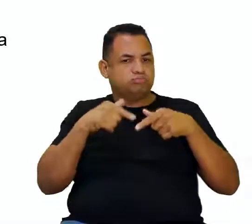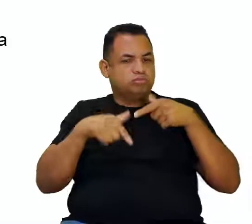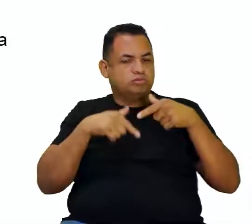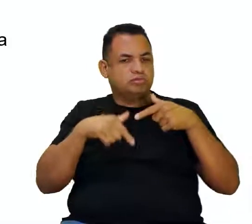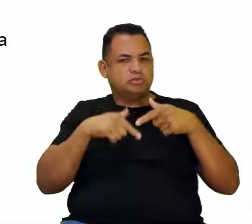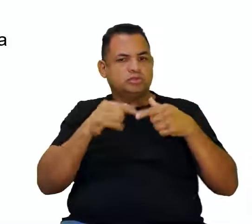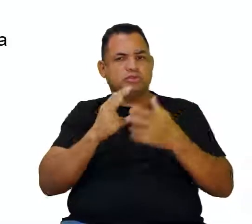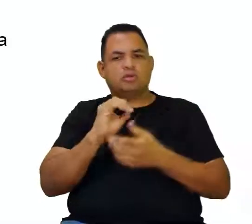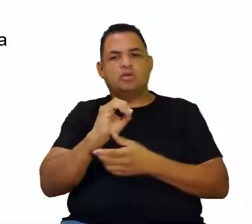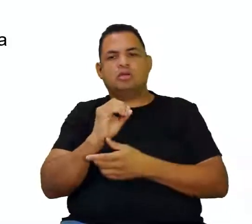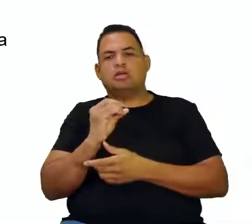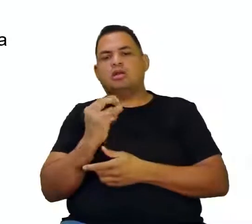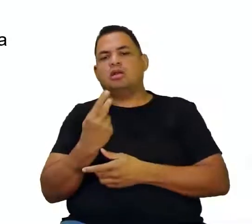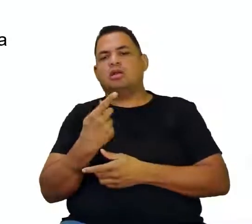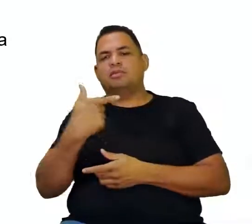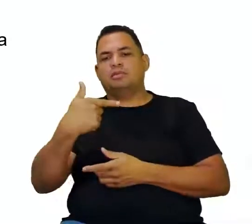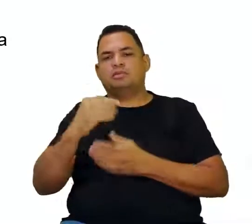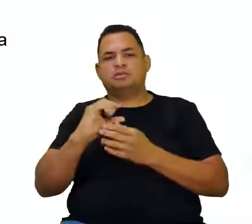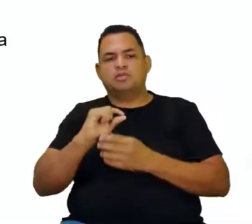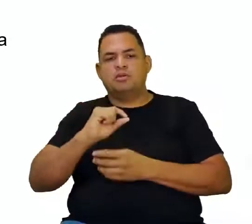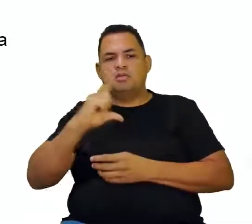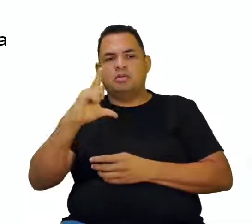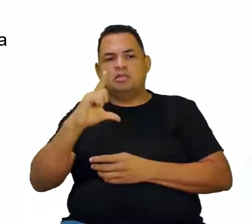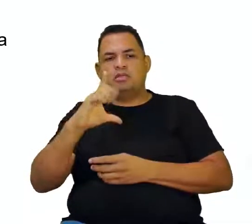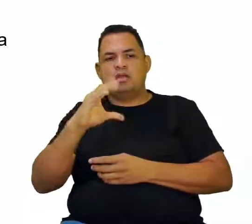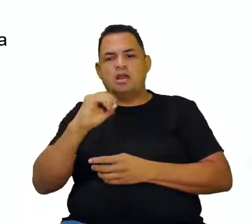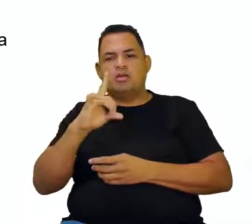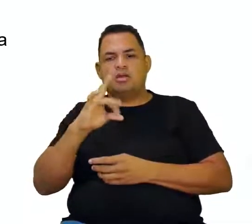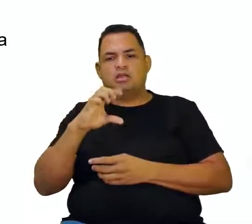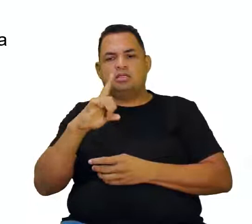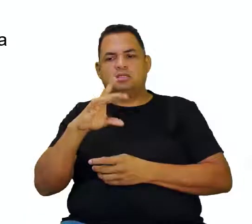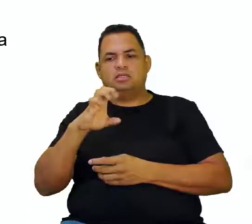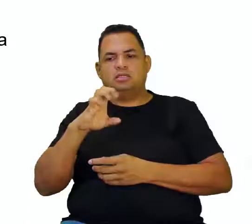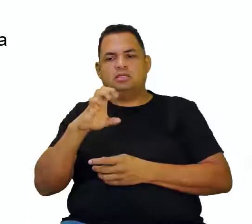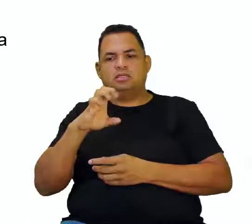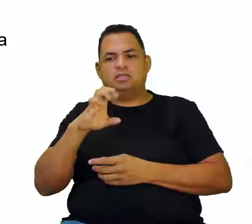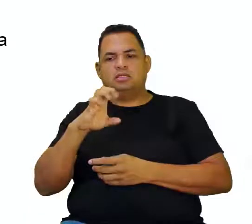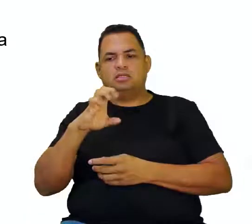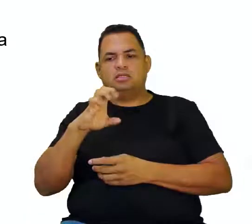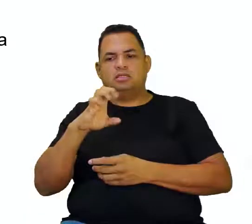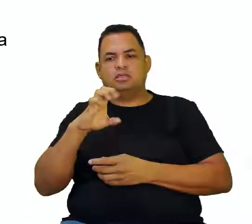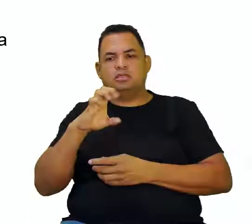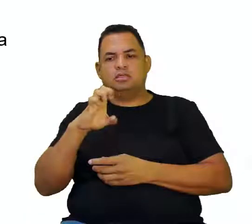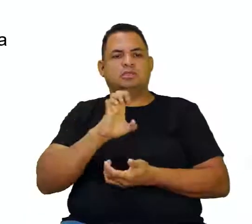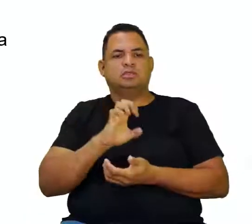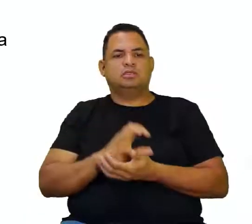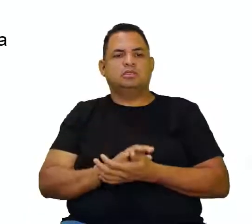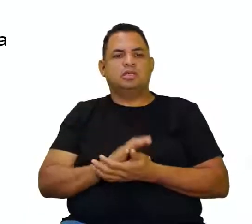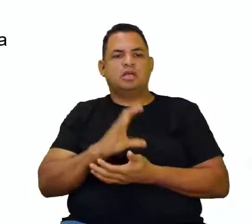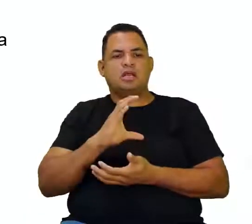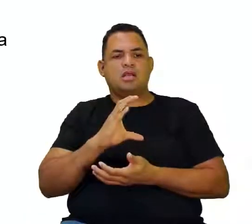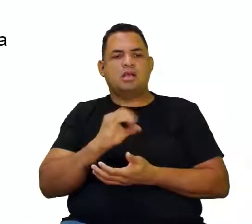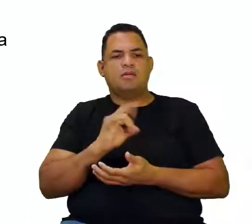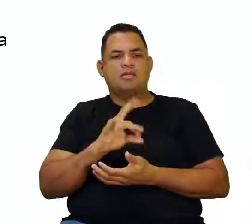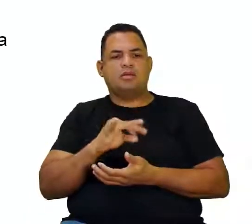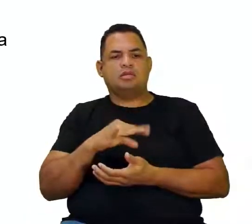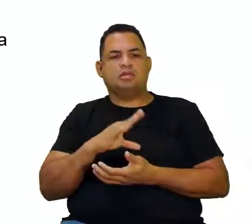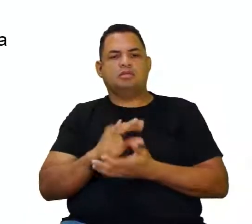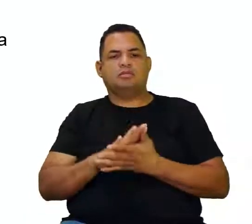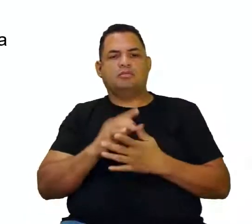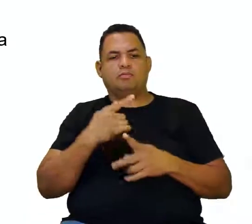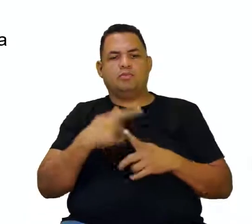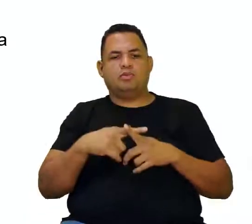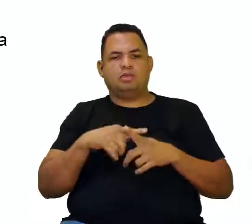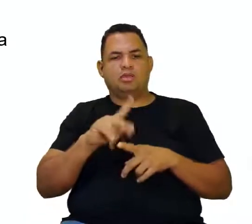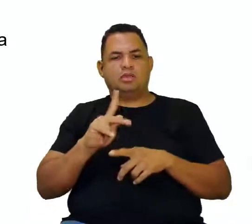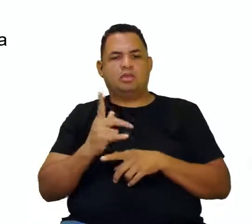aumenta a alcalinidade. E a letra E fala do íon carbonato, porque a sua hidrólise